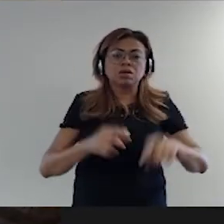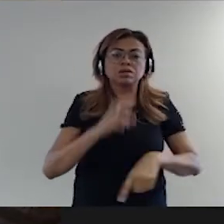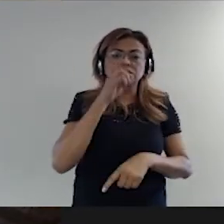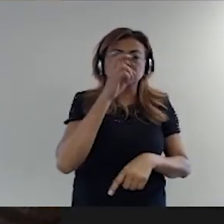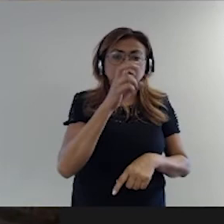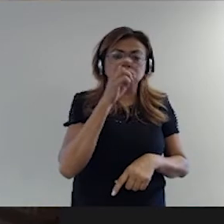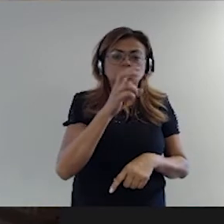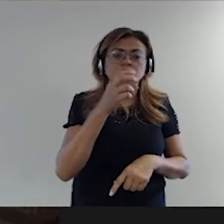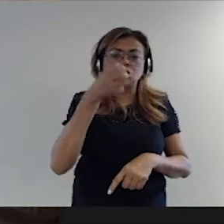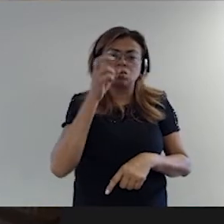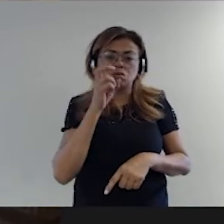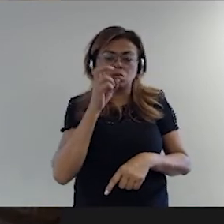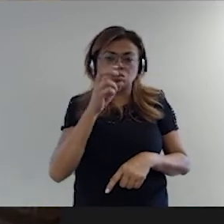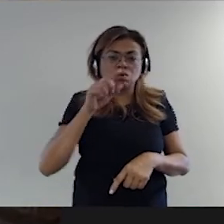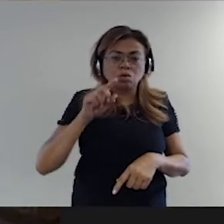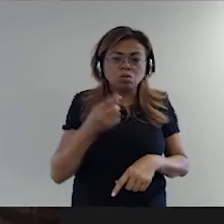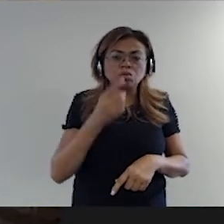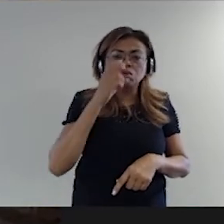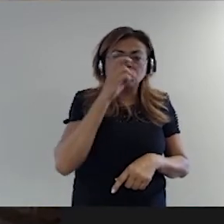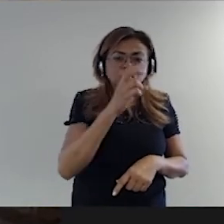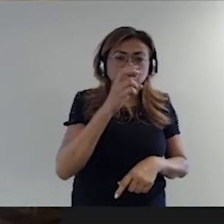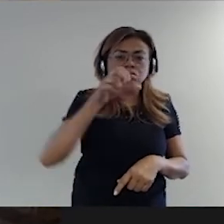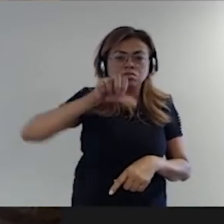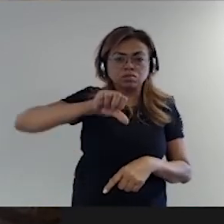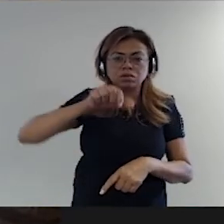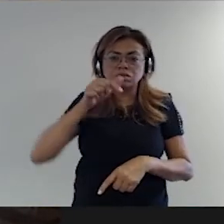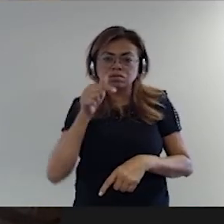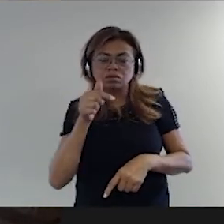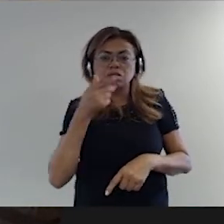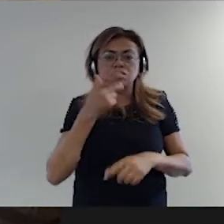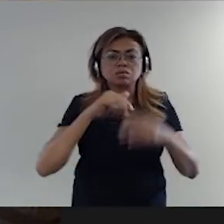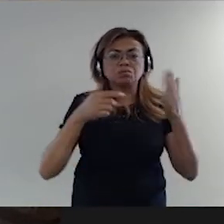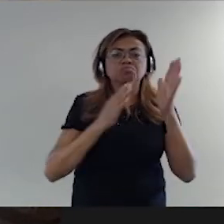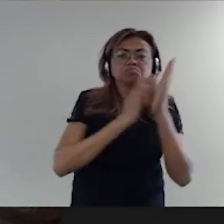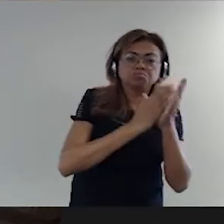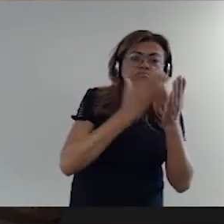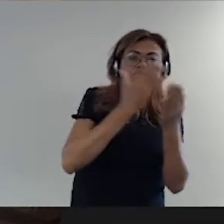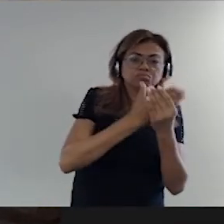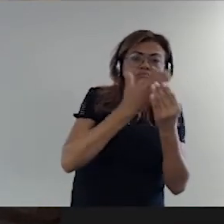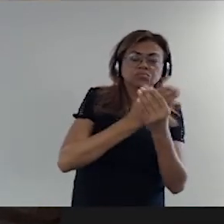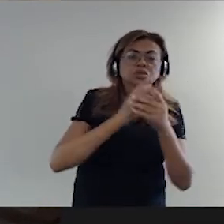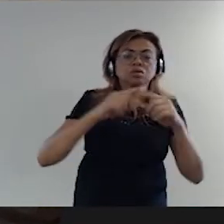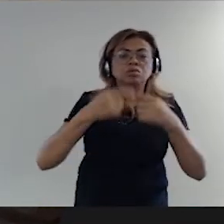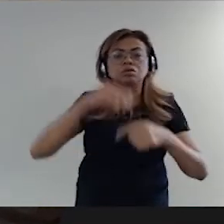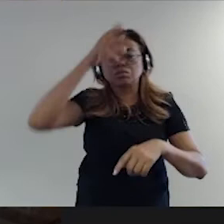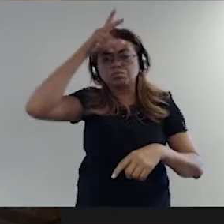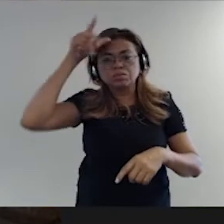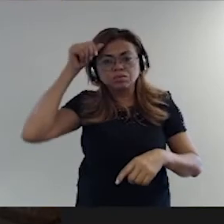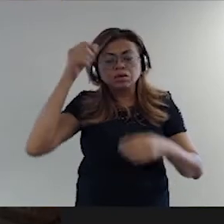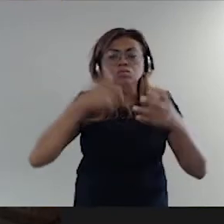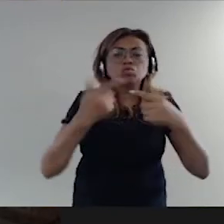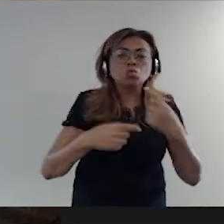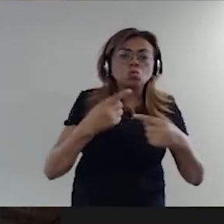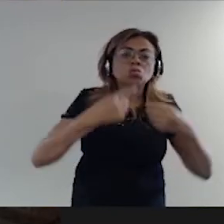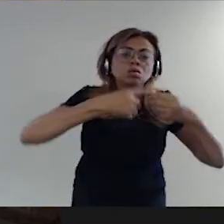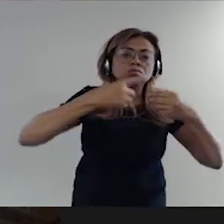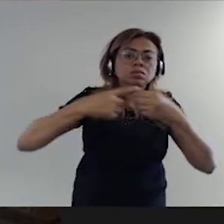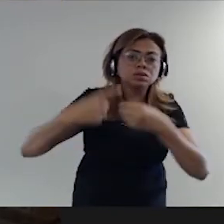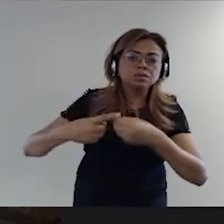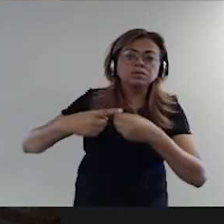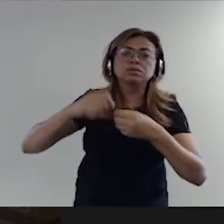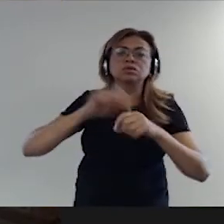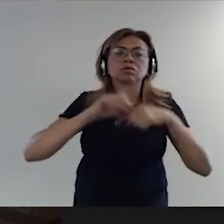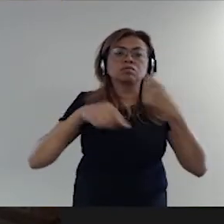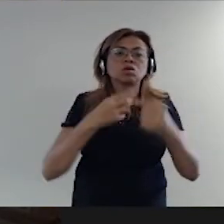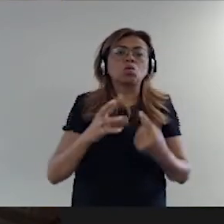5.597 legislações estaduais e municipais sobre as bandas dos estados e dos municípios dentro do IBS, que será um Imposto